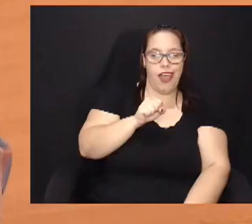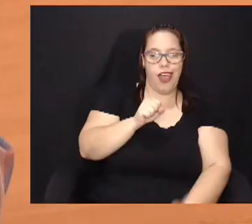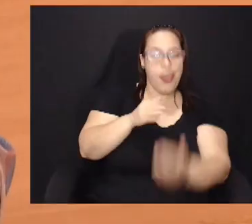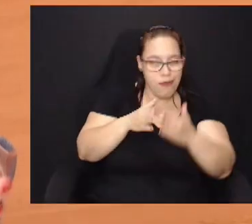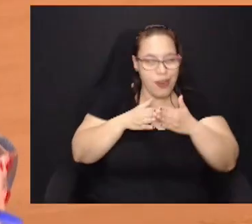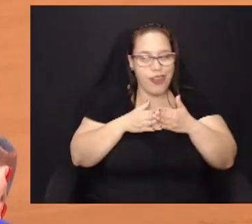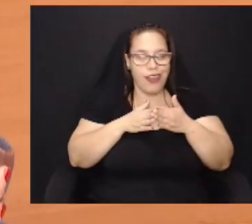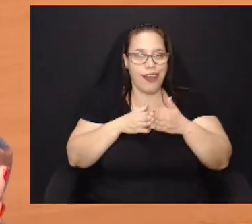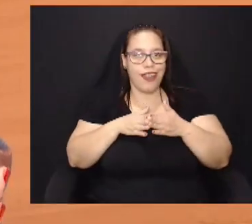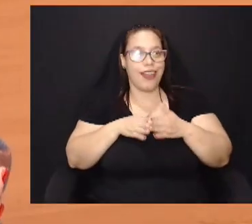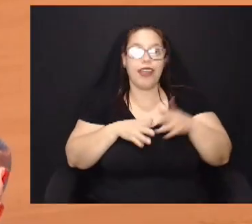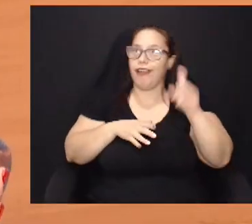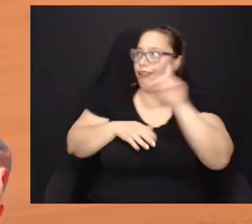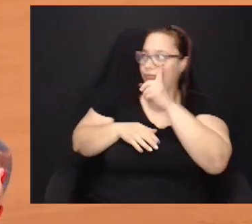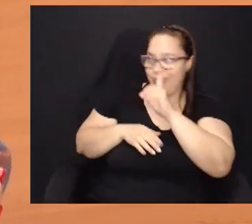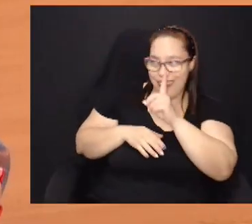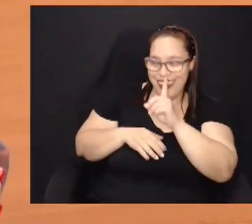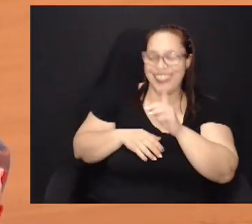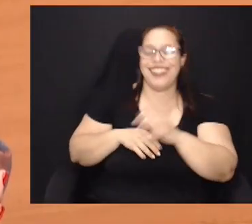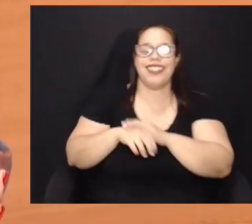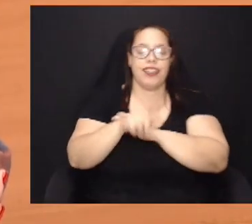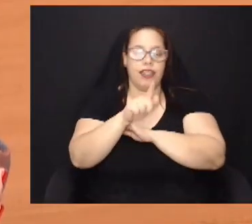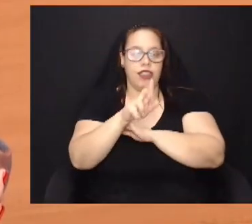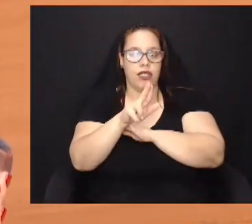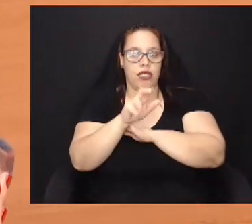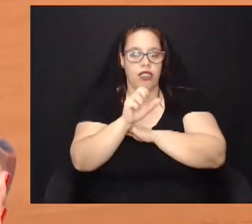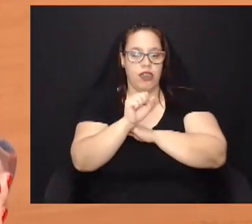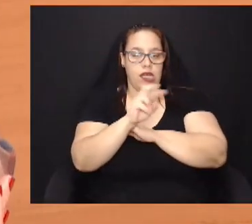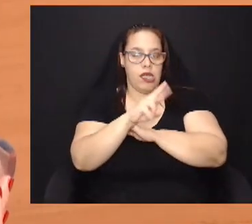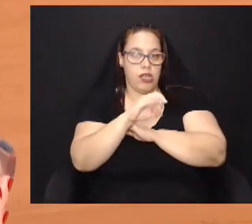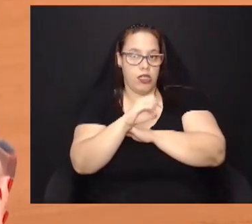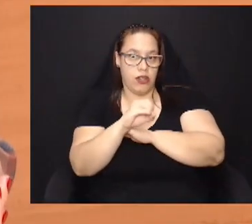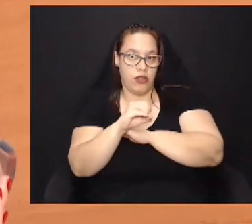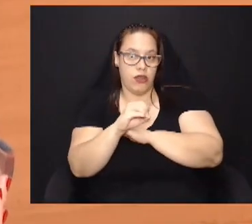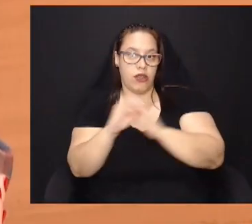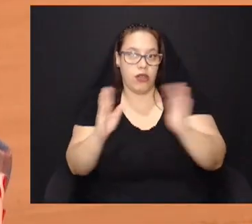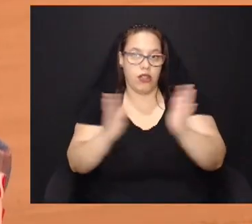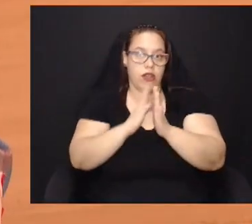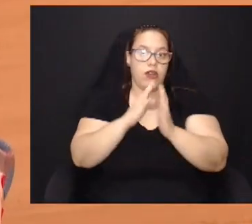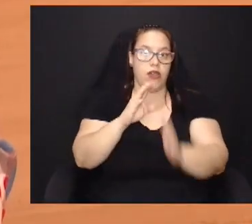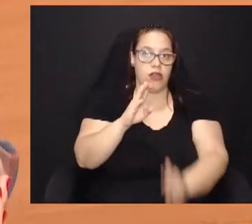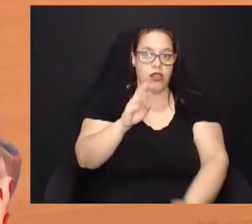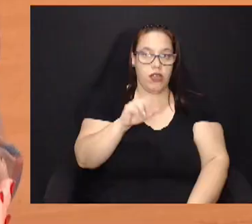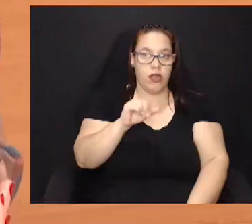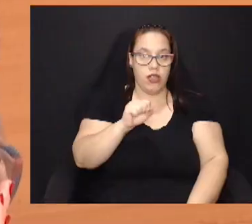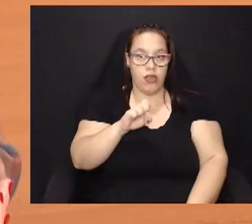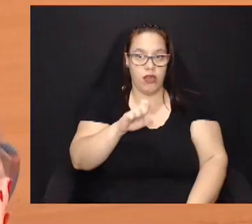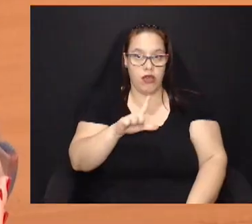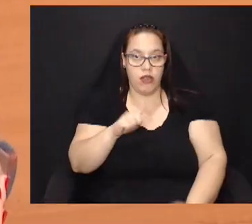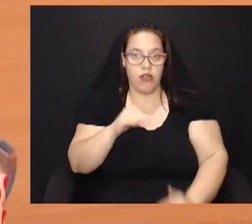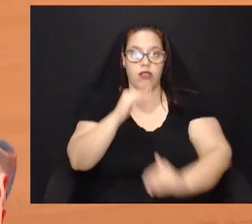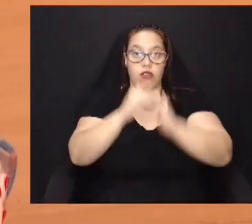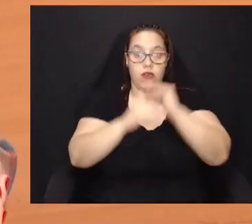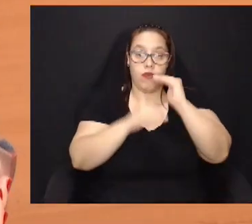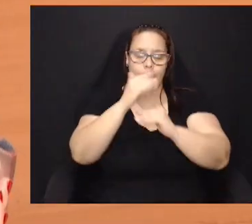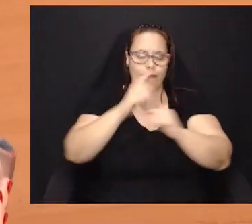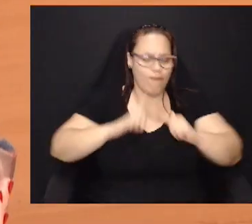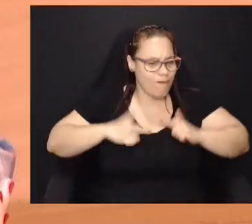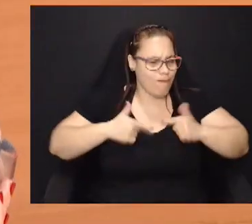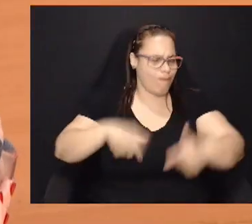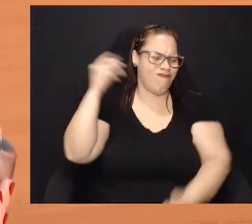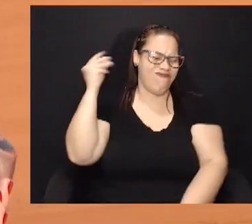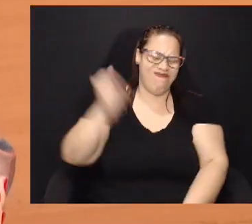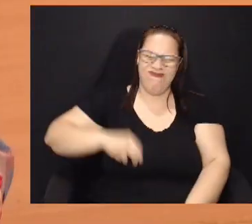Não. Né? E o Gustavo na frente da Brasel. Vocês sabem que a gente vem nessa luta há muito tempo, nesta construção, e as